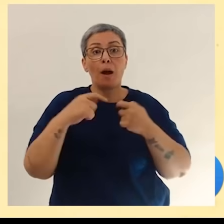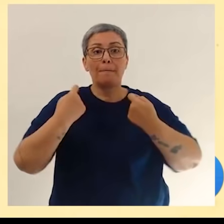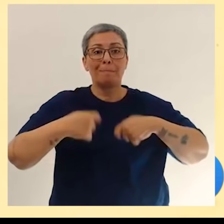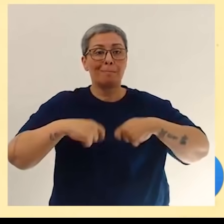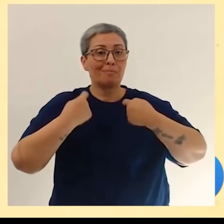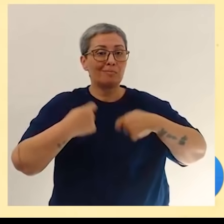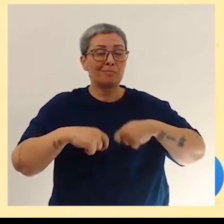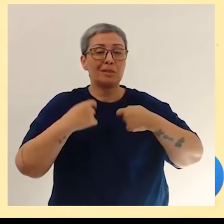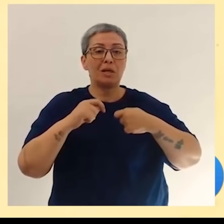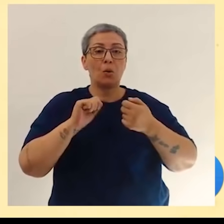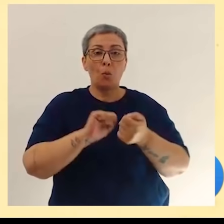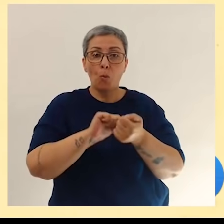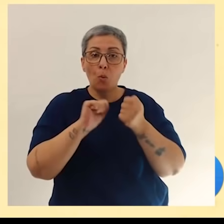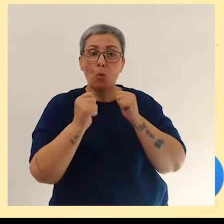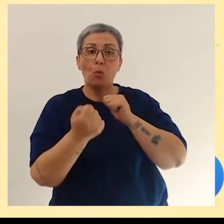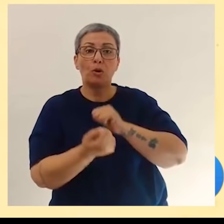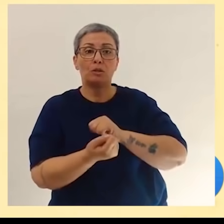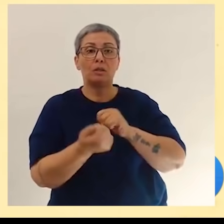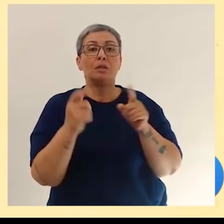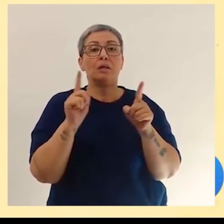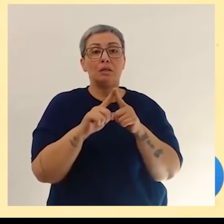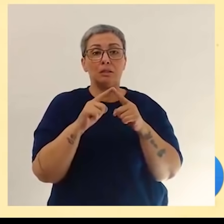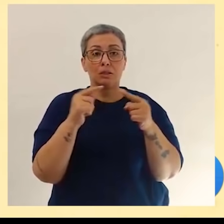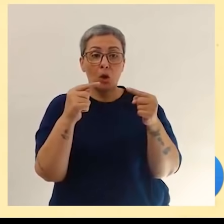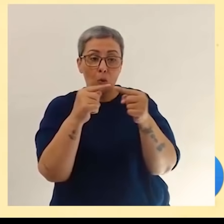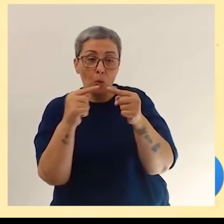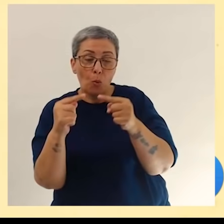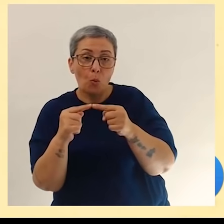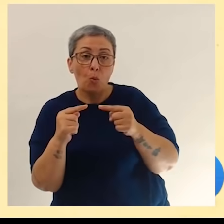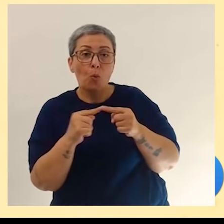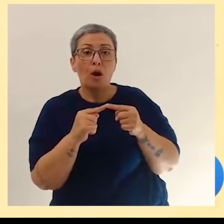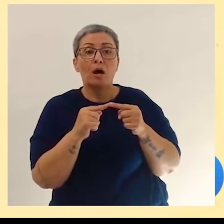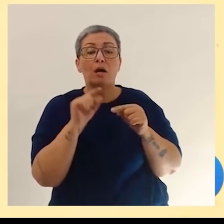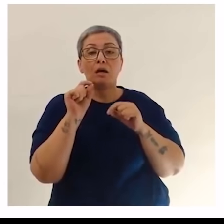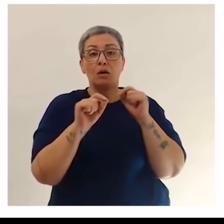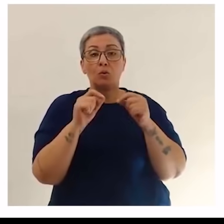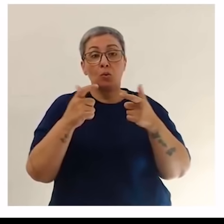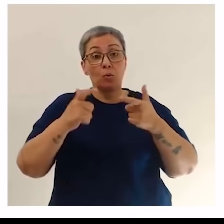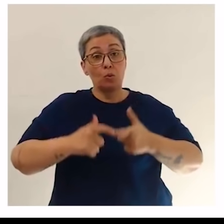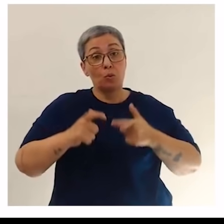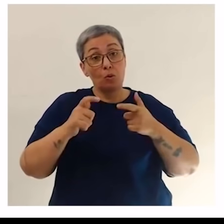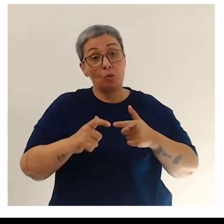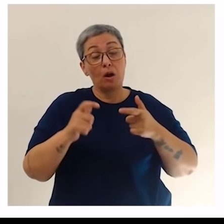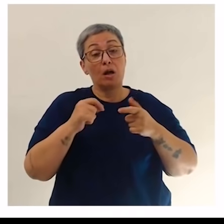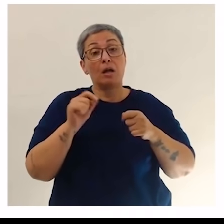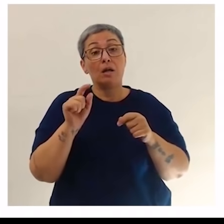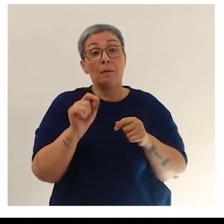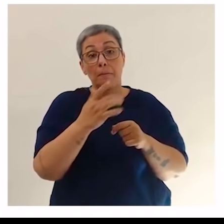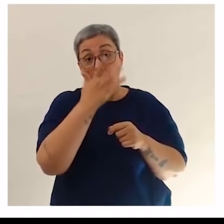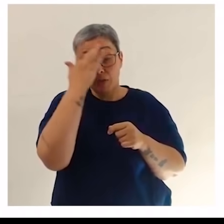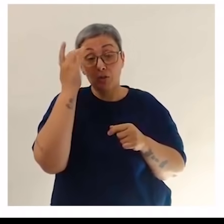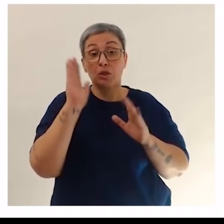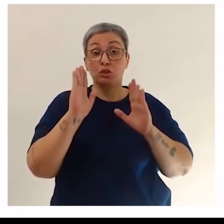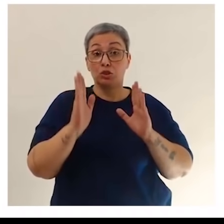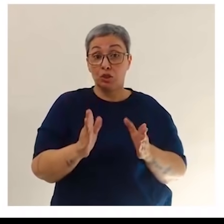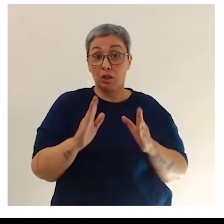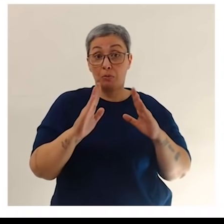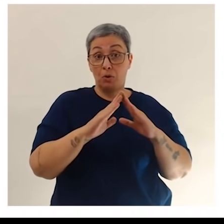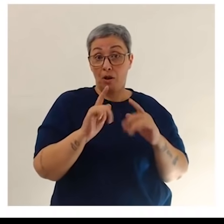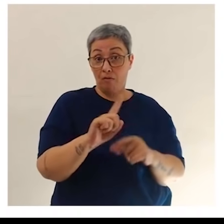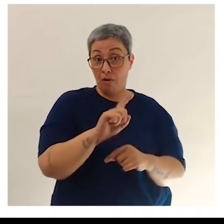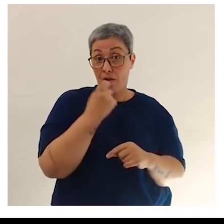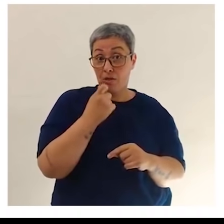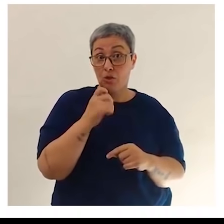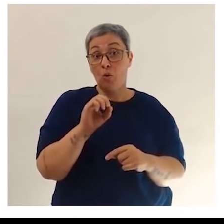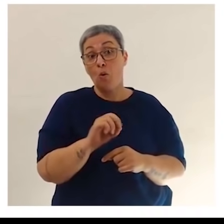uma necessidade de adaptação que está relacionada com o local onde a pessoa já